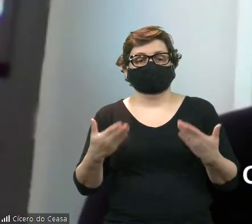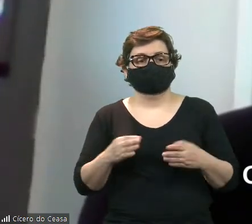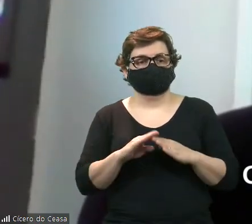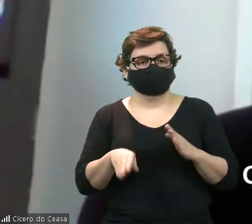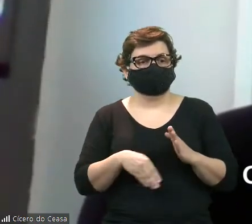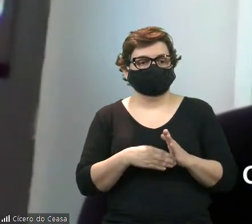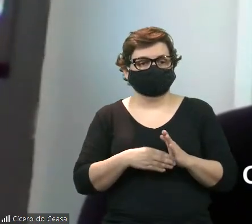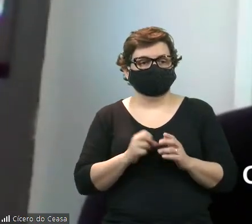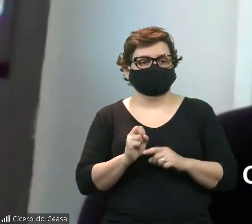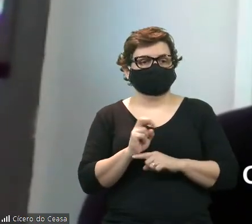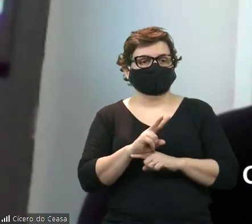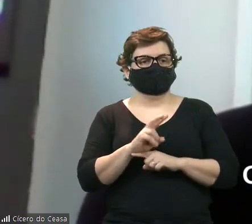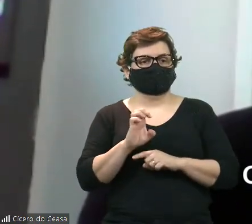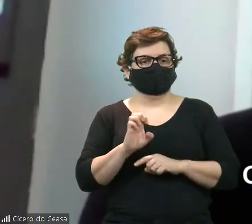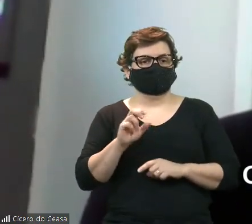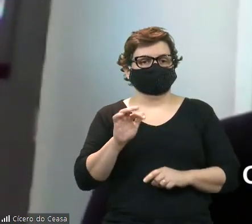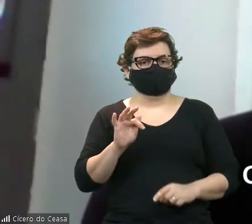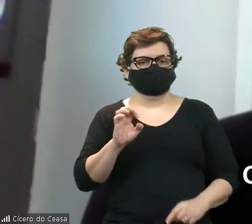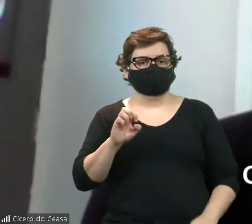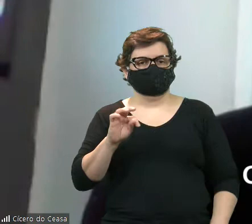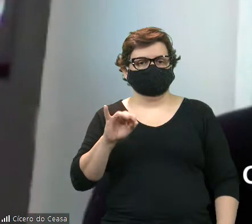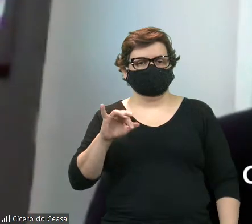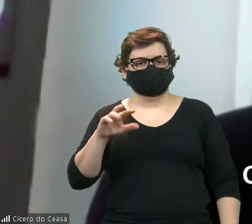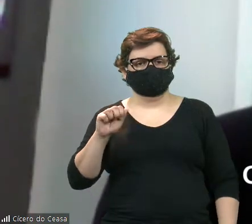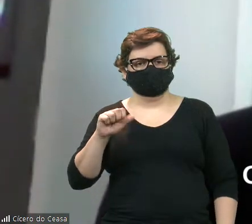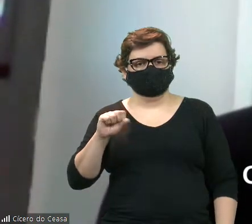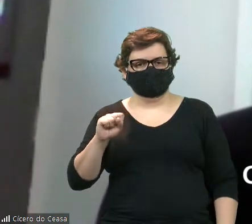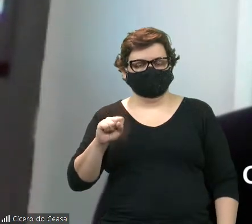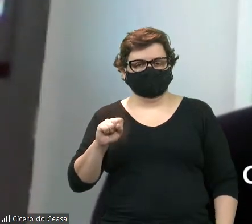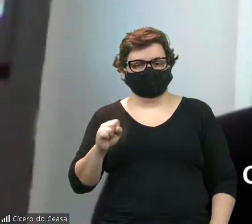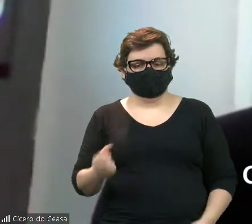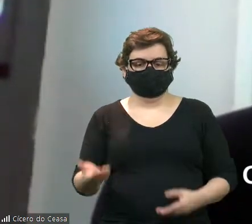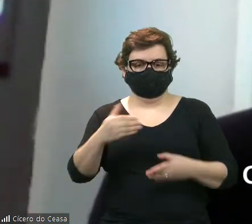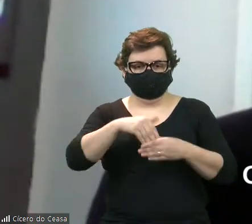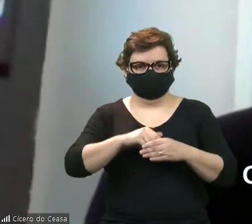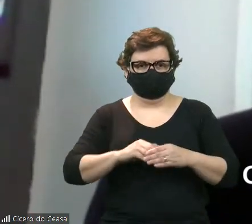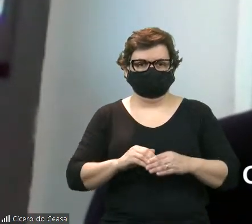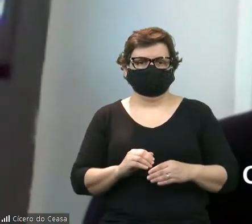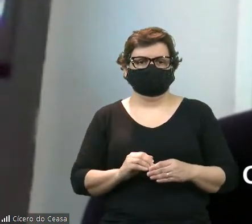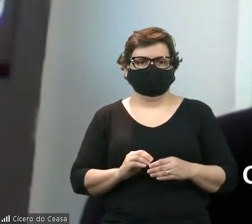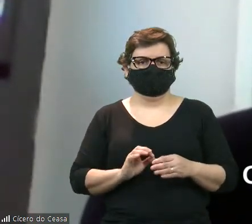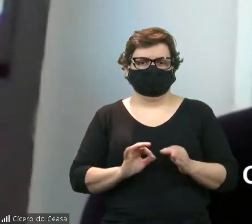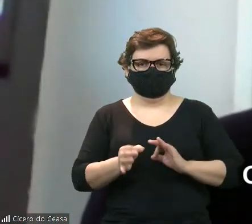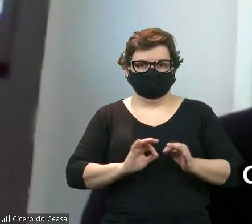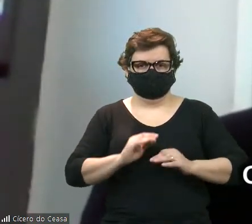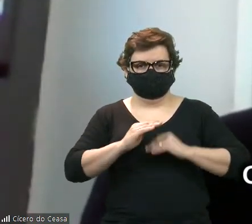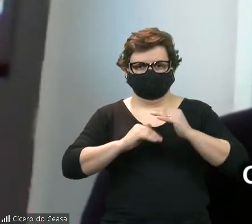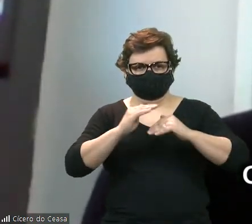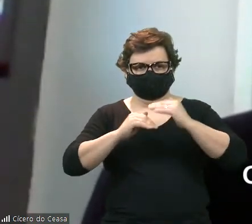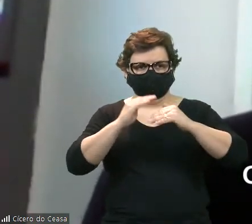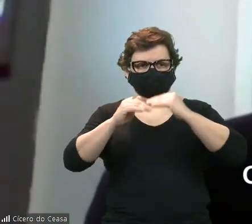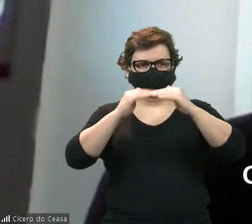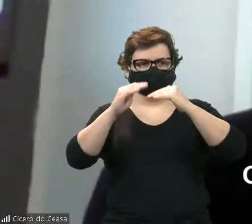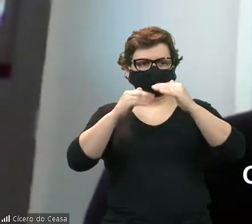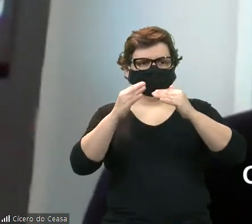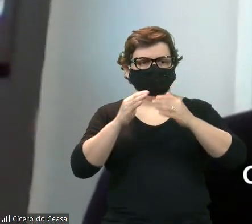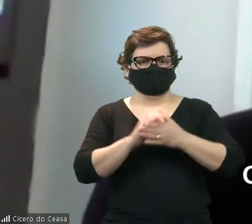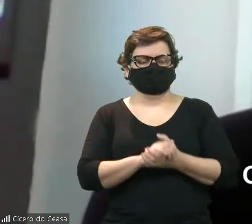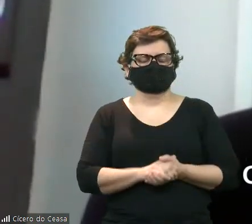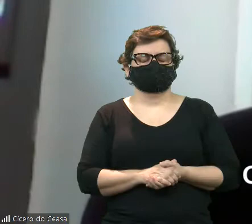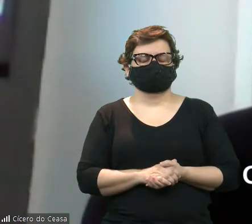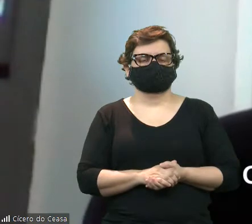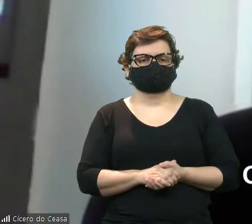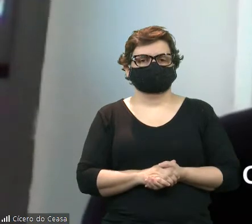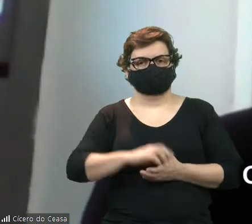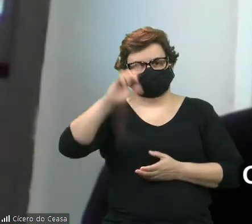efetivos da Prefeitura Municipal de Marília foram incluídas no plano de cargos, carreiras e vencimentos,